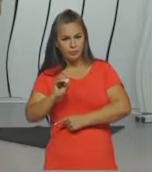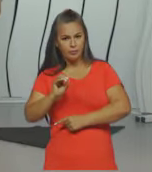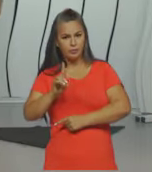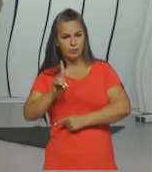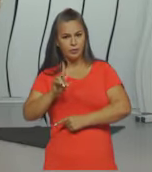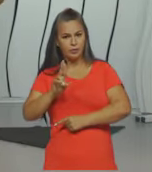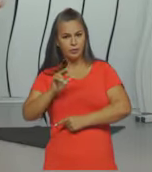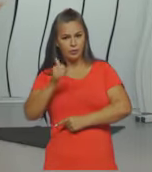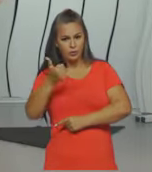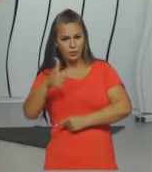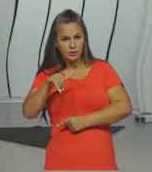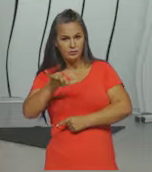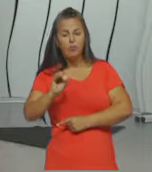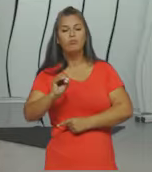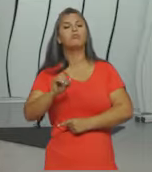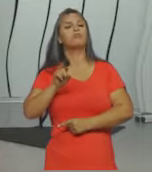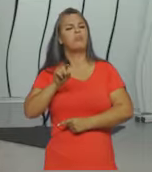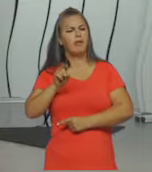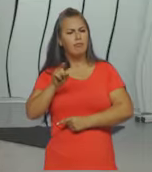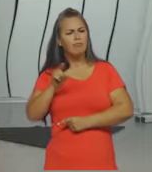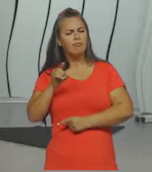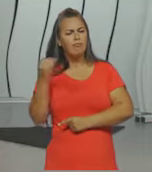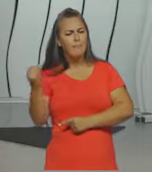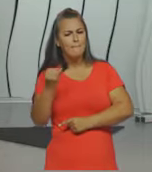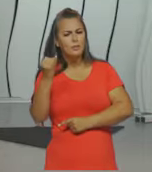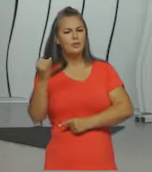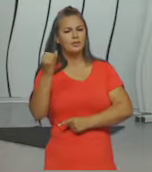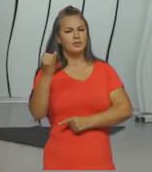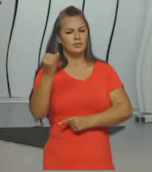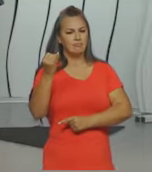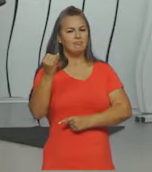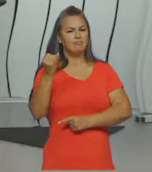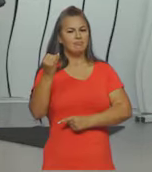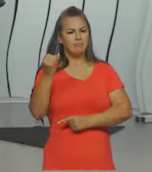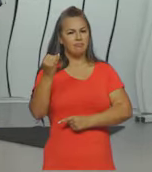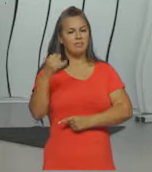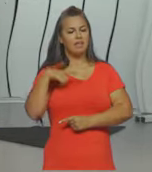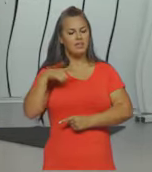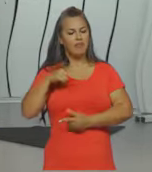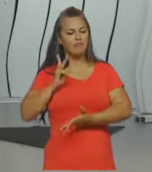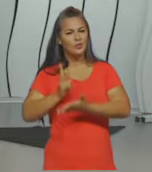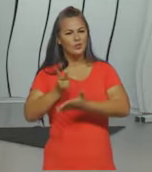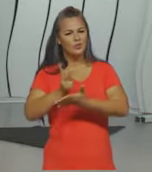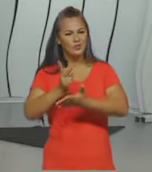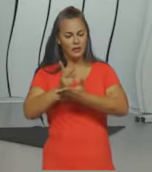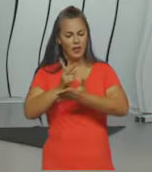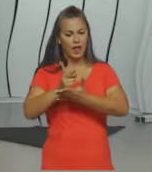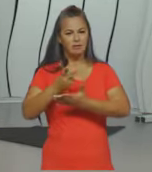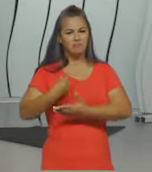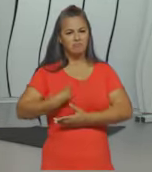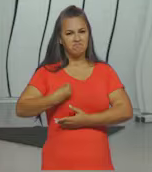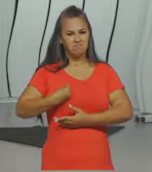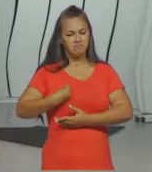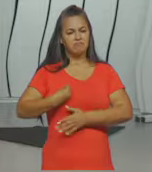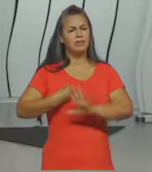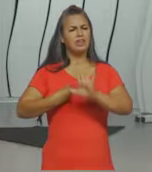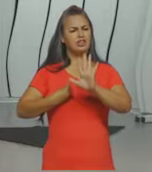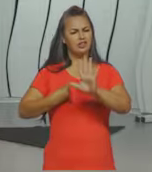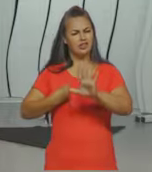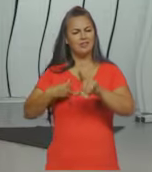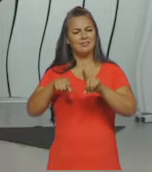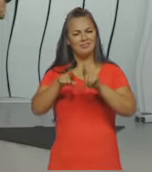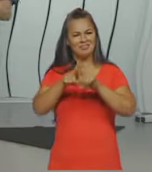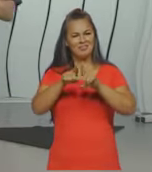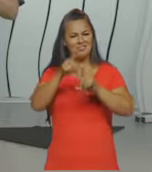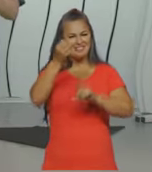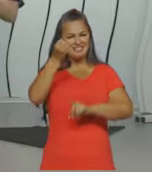para a continuidade da vida. Falei da adolescência e da puberdade, né? Que na adolescência você tem toda aquela transição, aquela